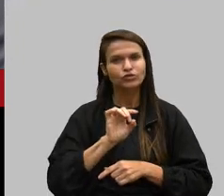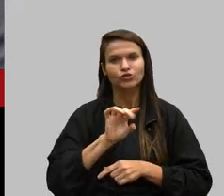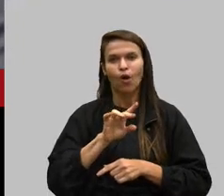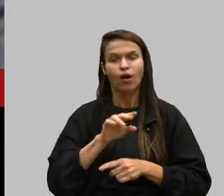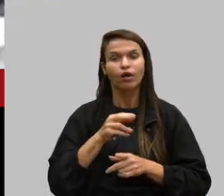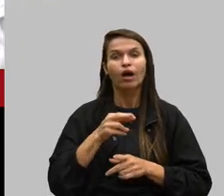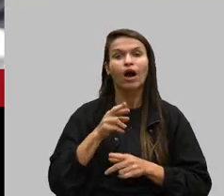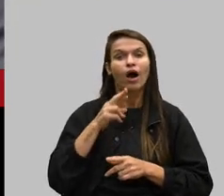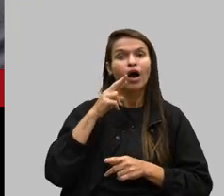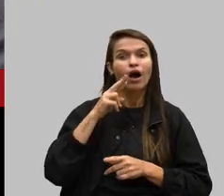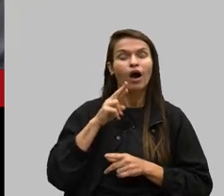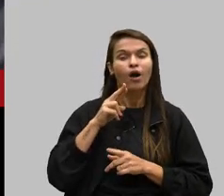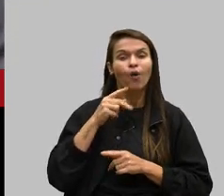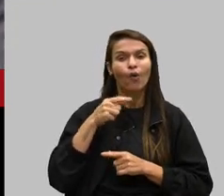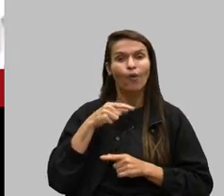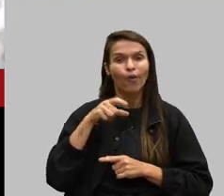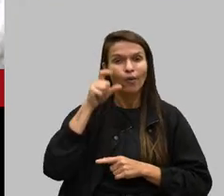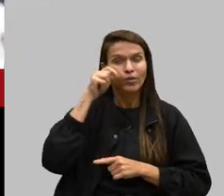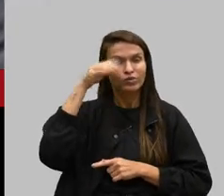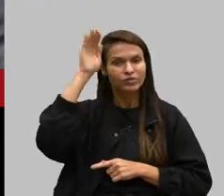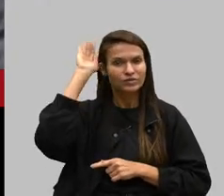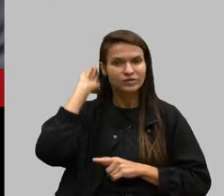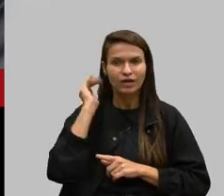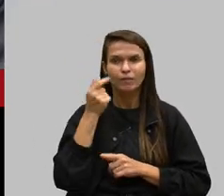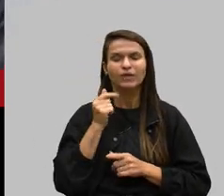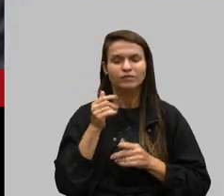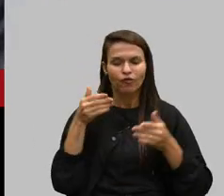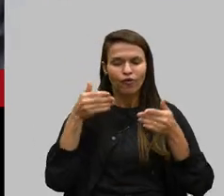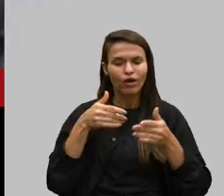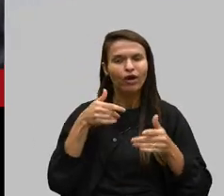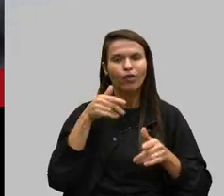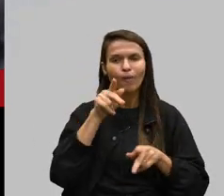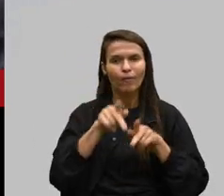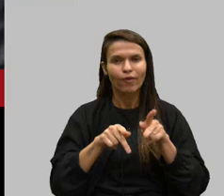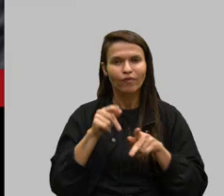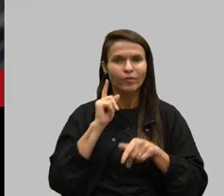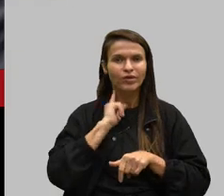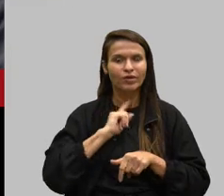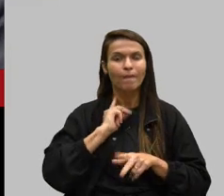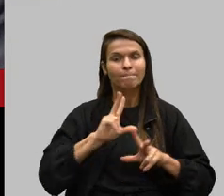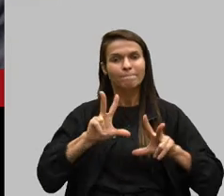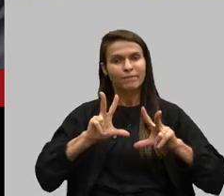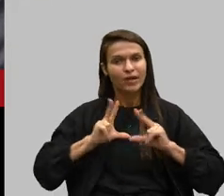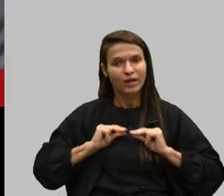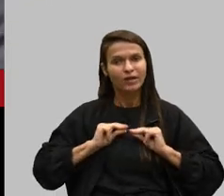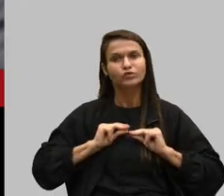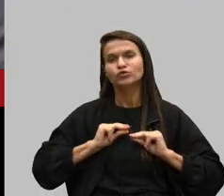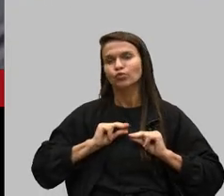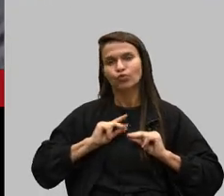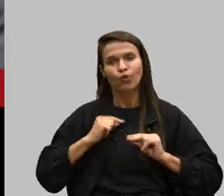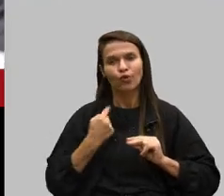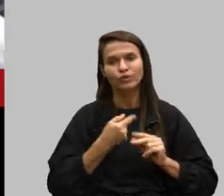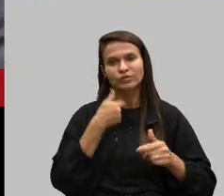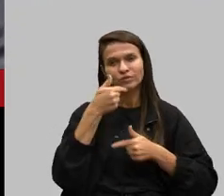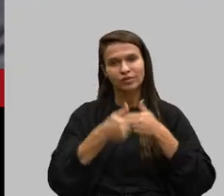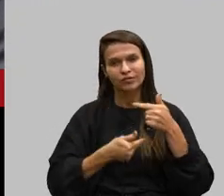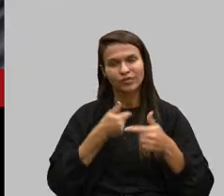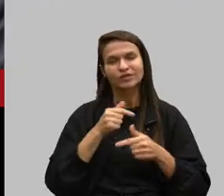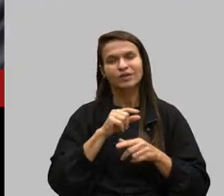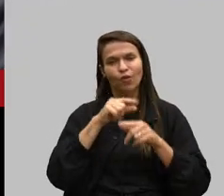Zema mas trabalhando pelo governo pelos todos mineiros e mineiras que de fato merece todos os nossos trabalhos que apesar são